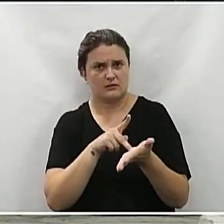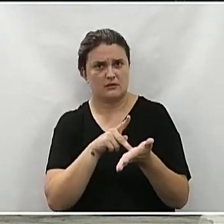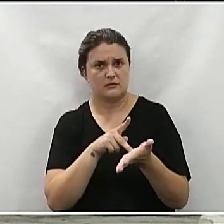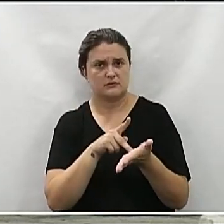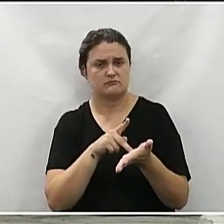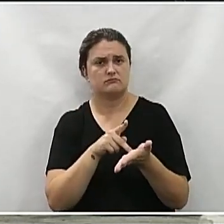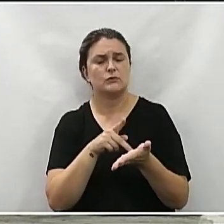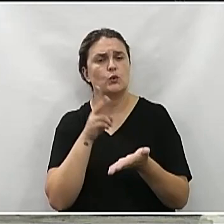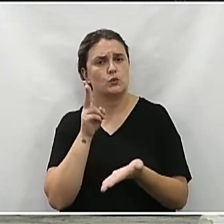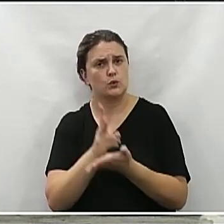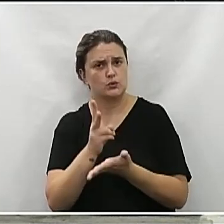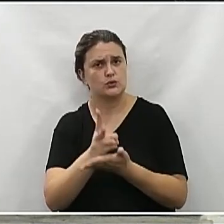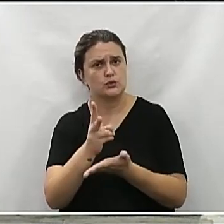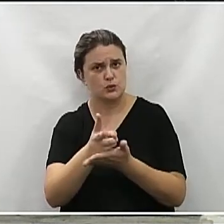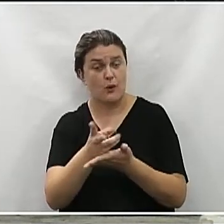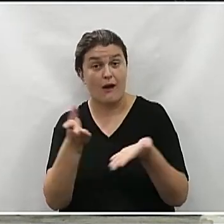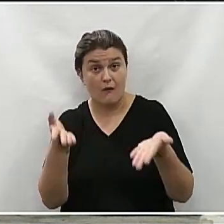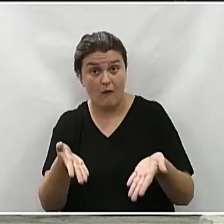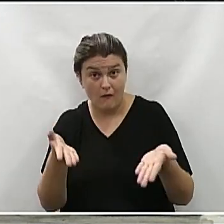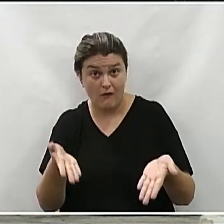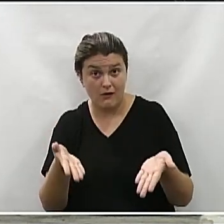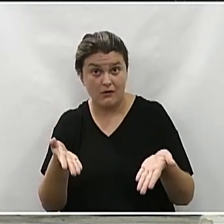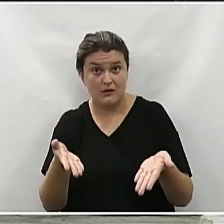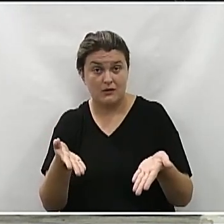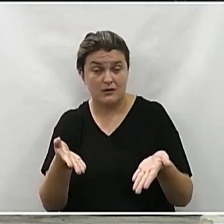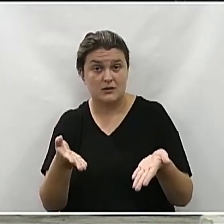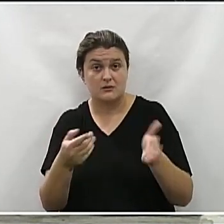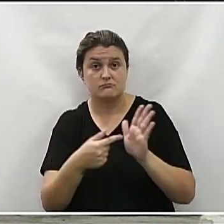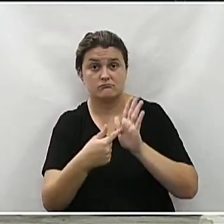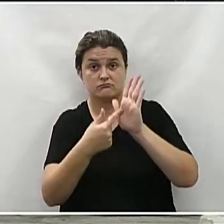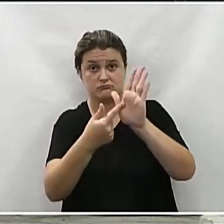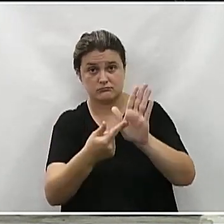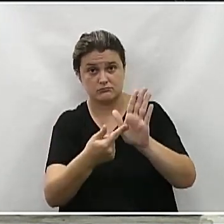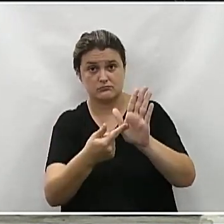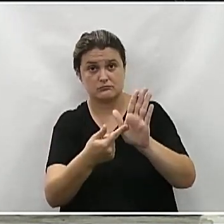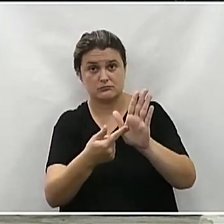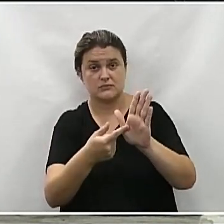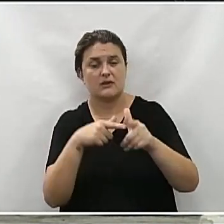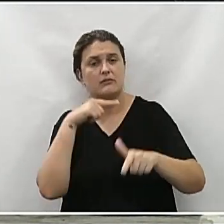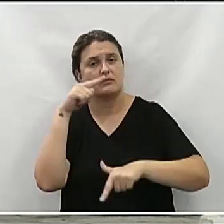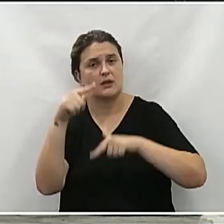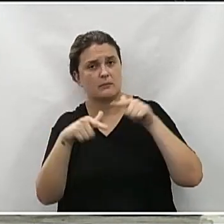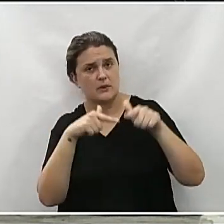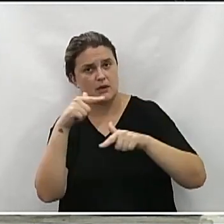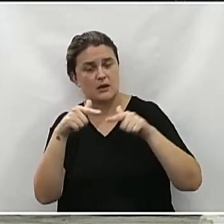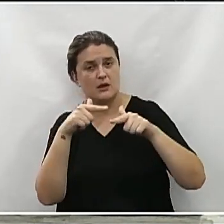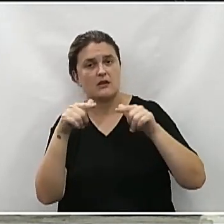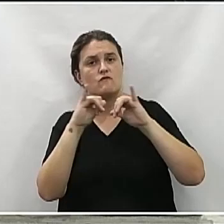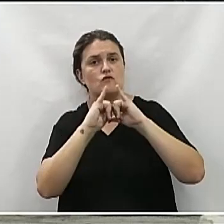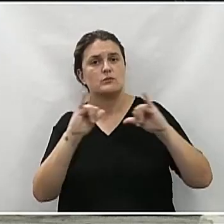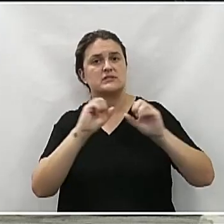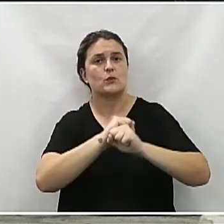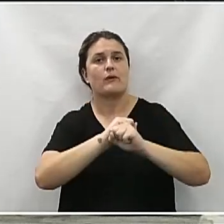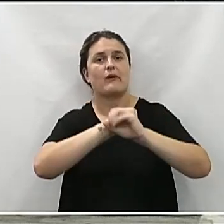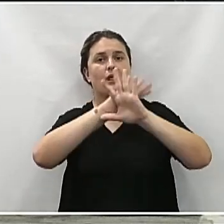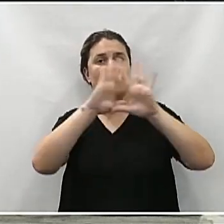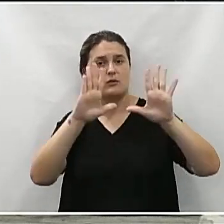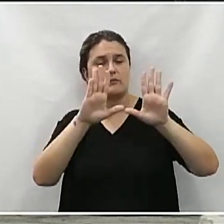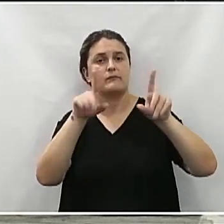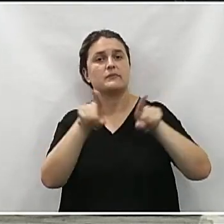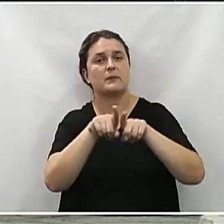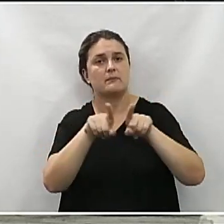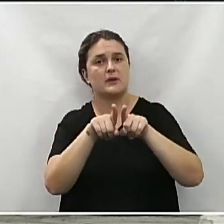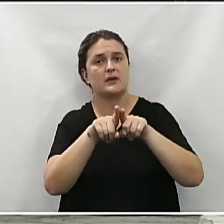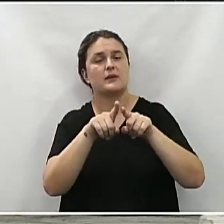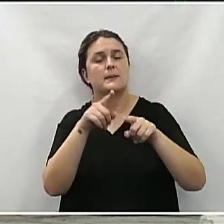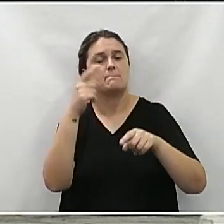continue agora como foi apresentado trabalhando com transparência e prezando